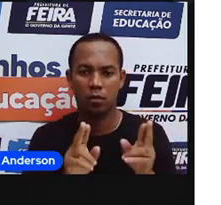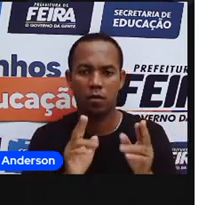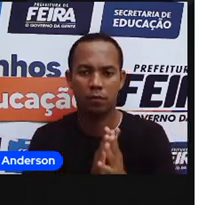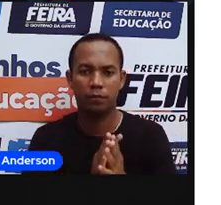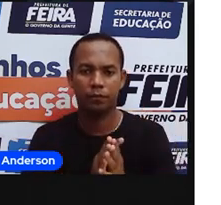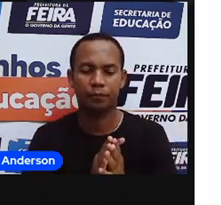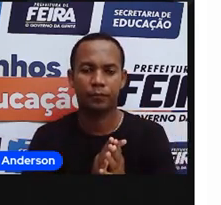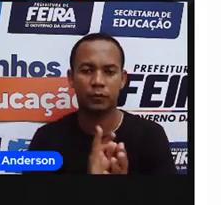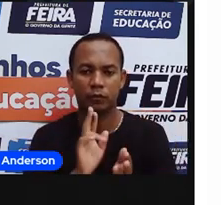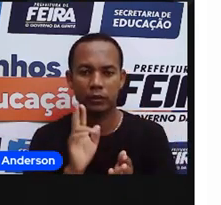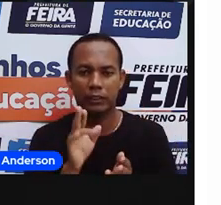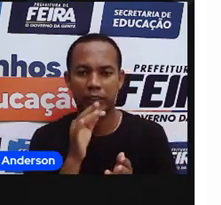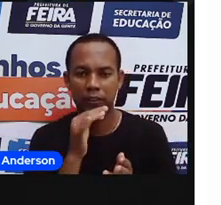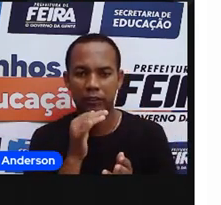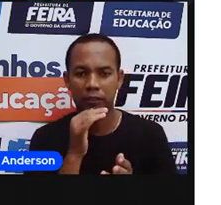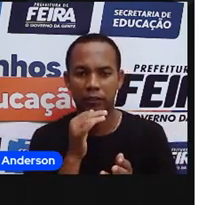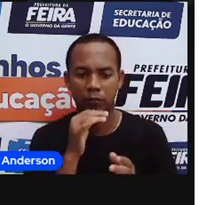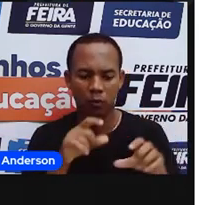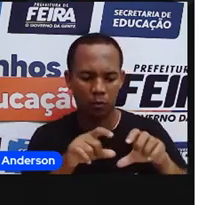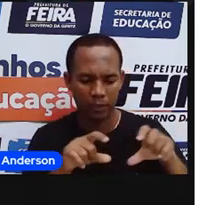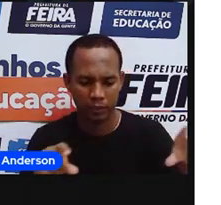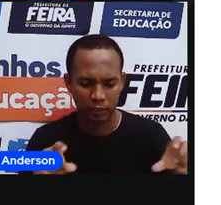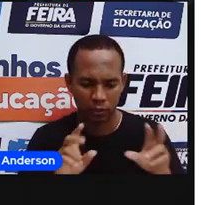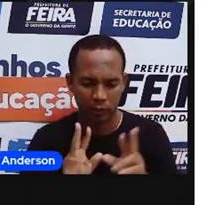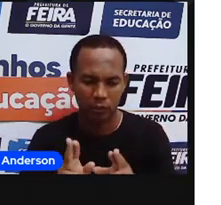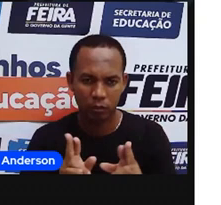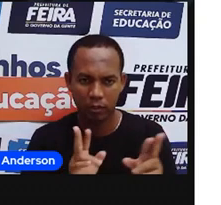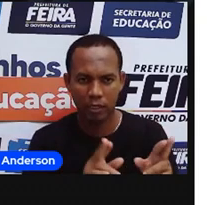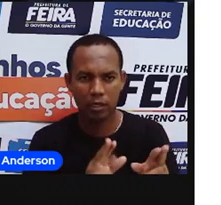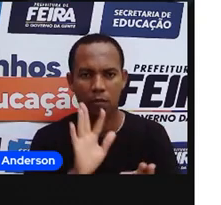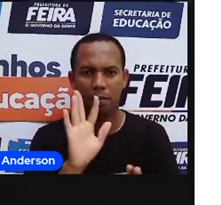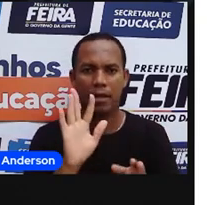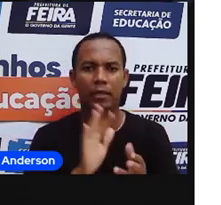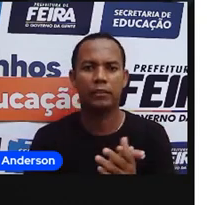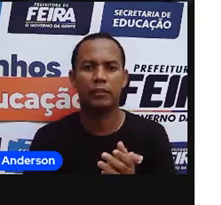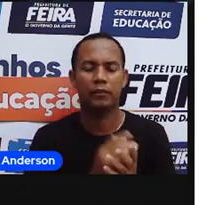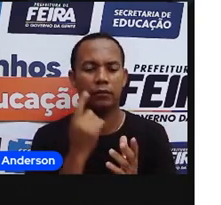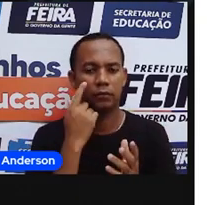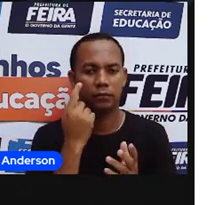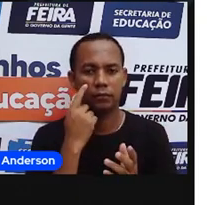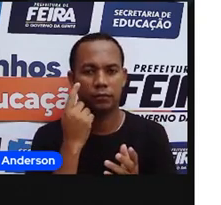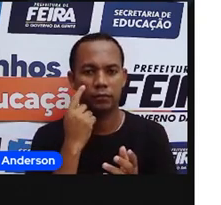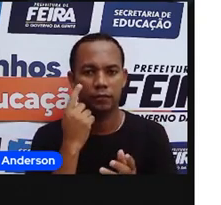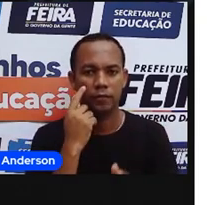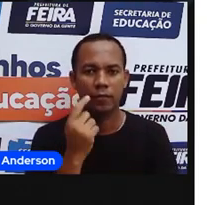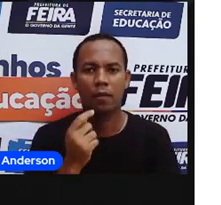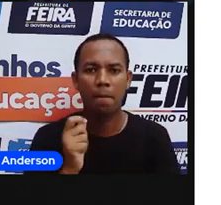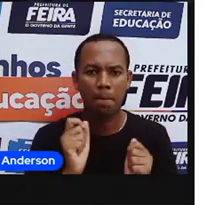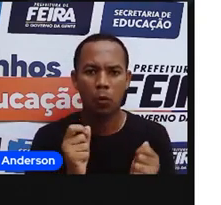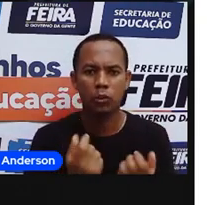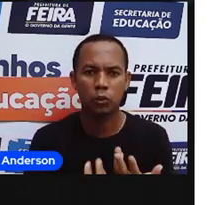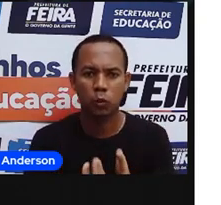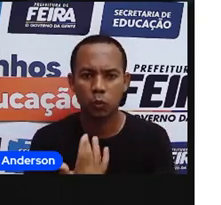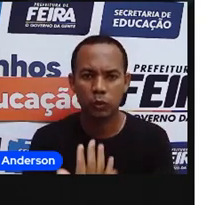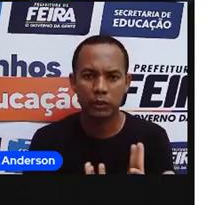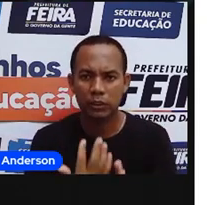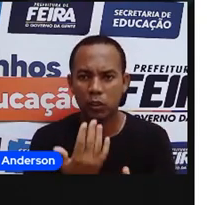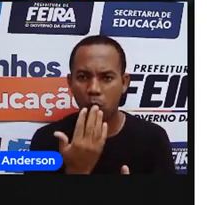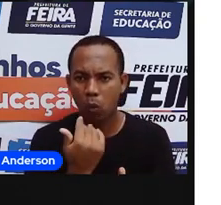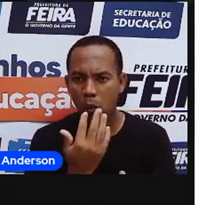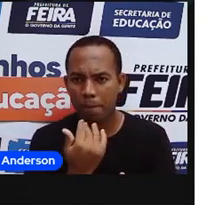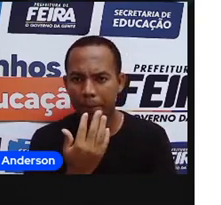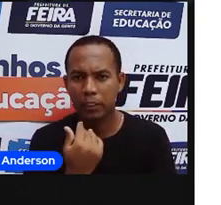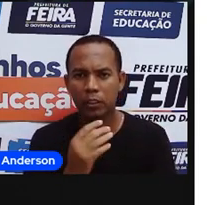muito semelhante à raiz da mandioca. Só que o aipim, ele pode ser cozido e consumido. Já